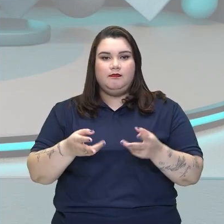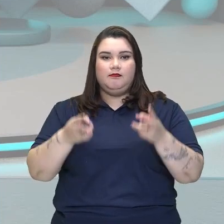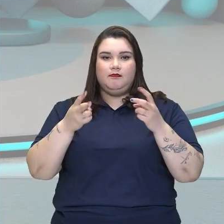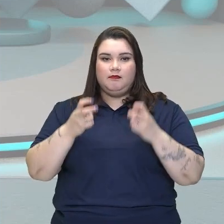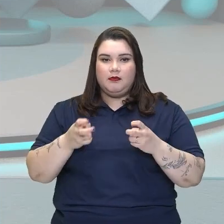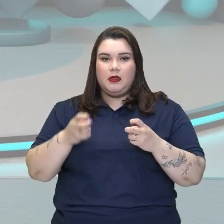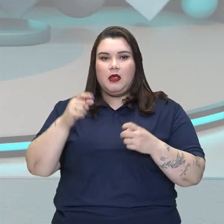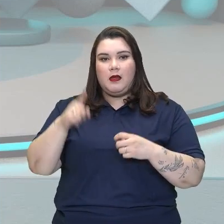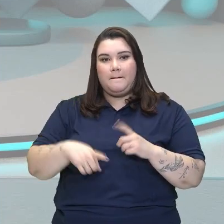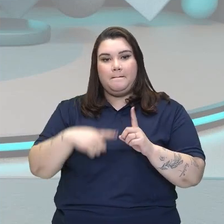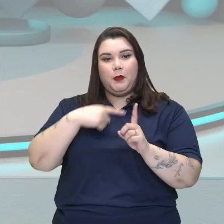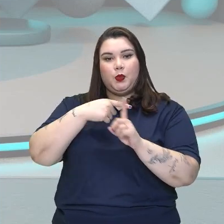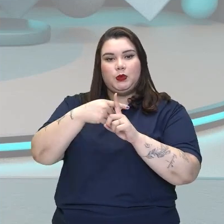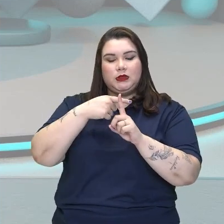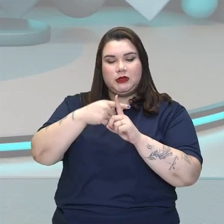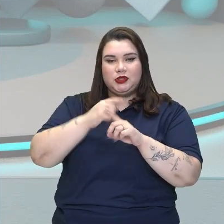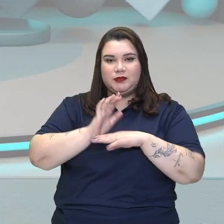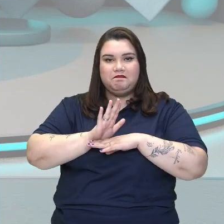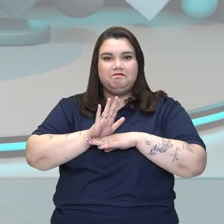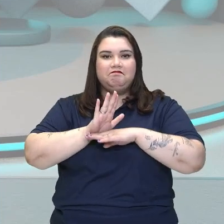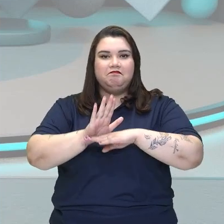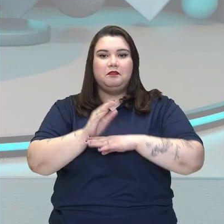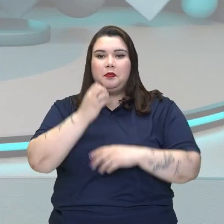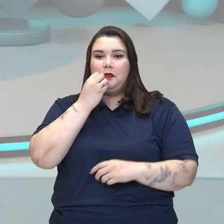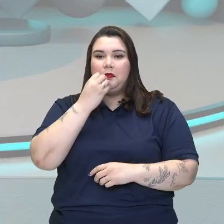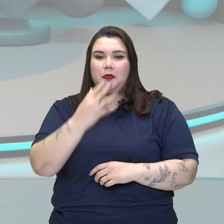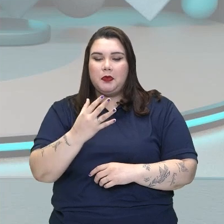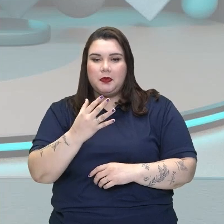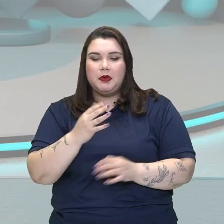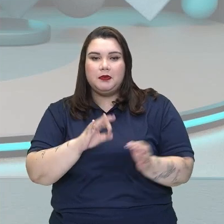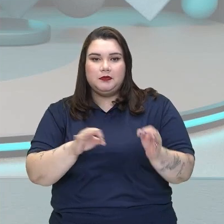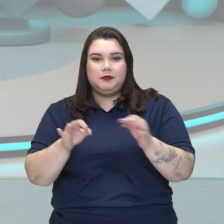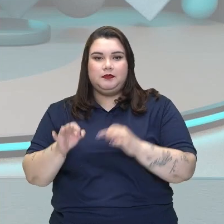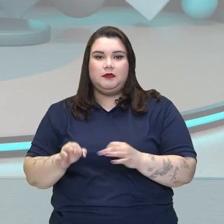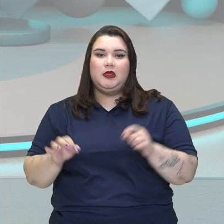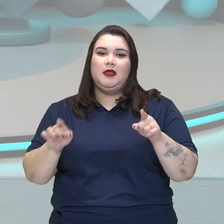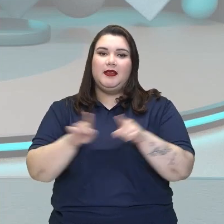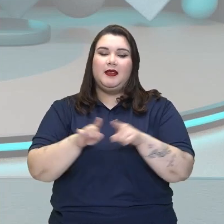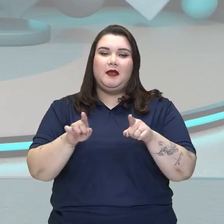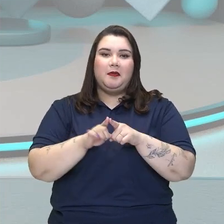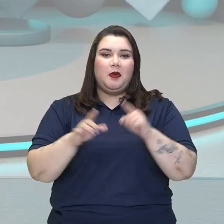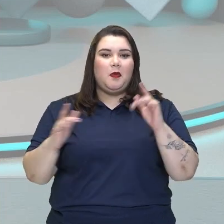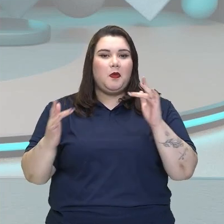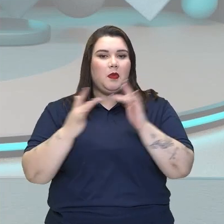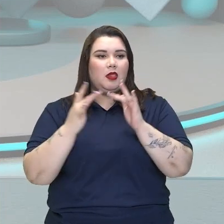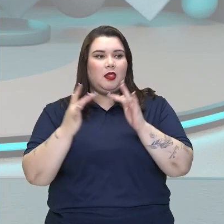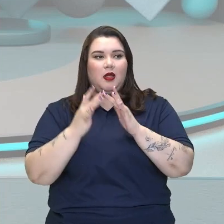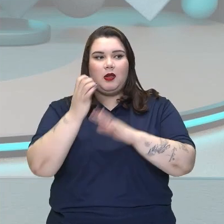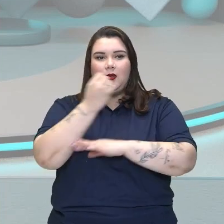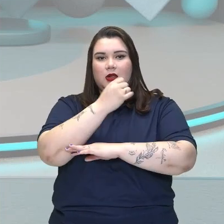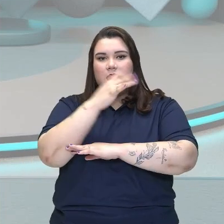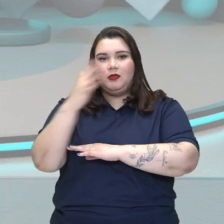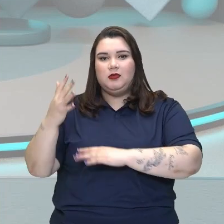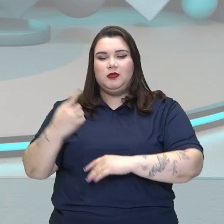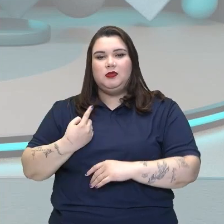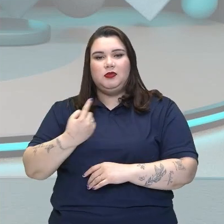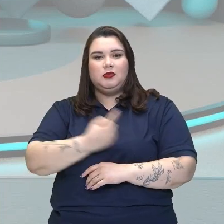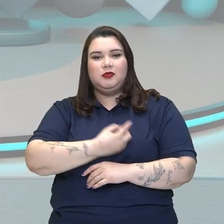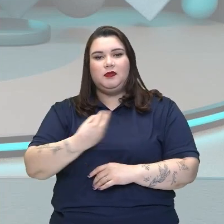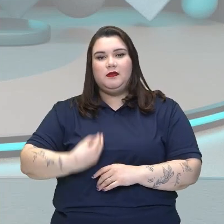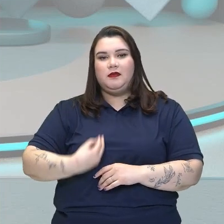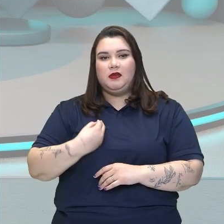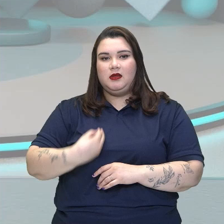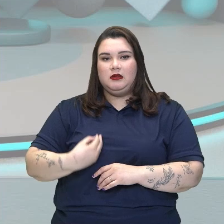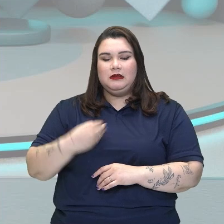um benefício aí que o arborismo pode estar trazendo para vocês. Contato com a natureza. A gente já vive aí, né, no